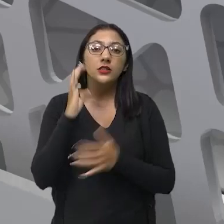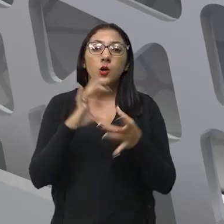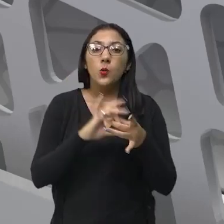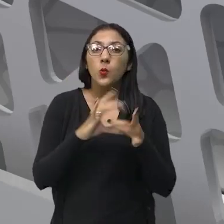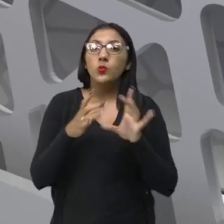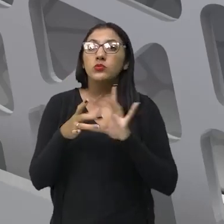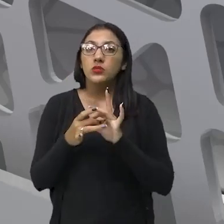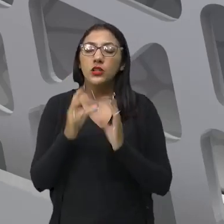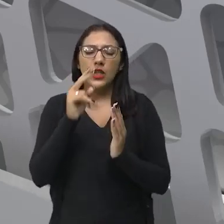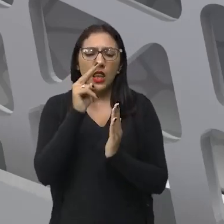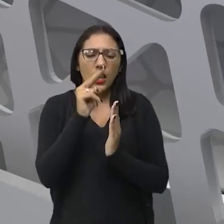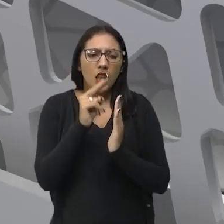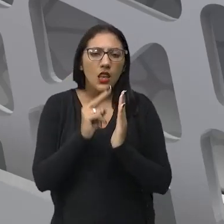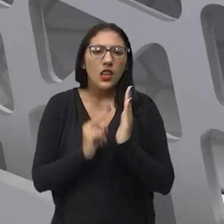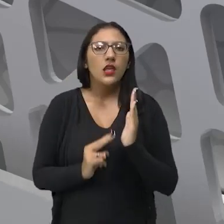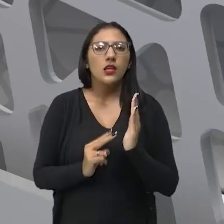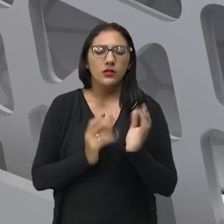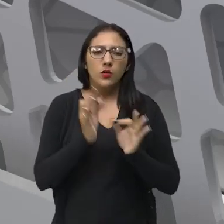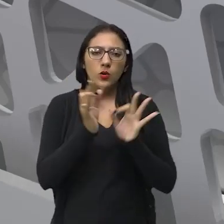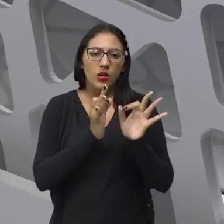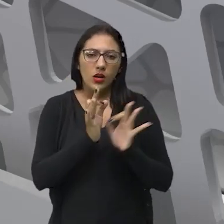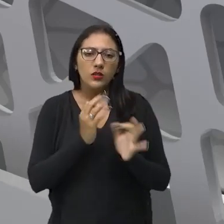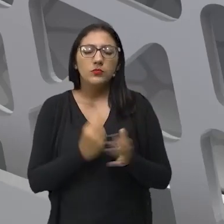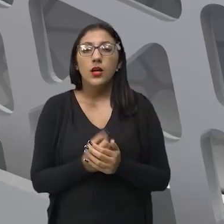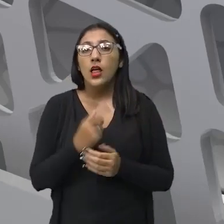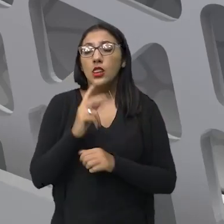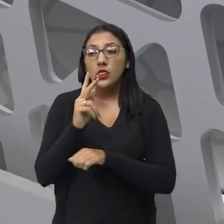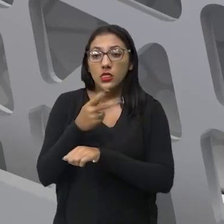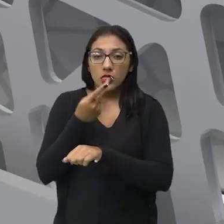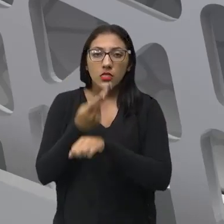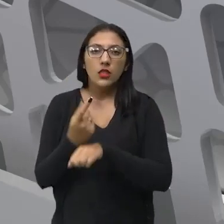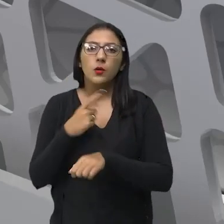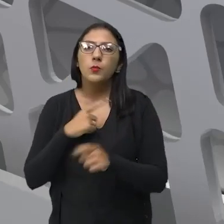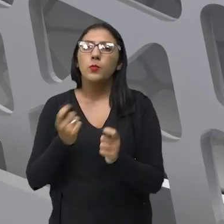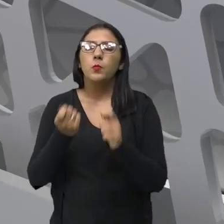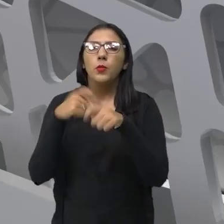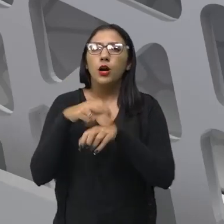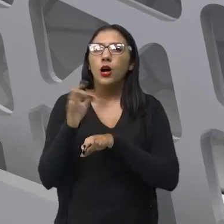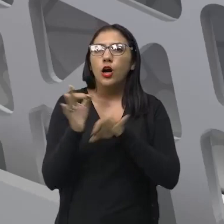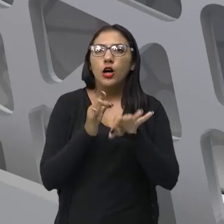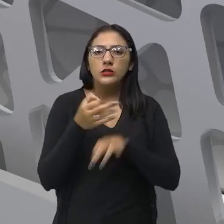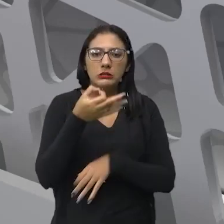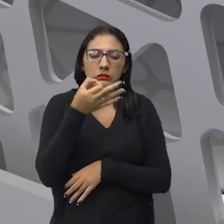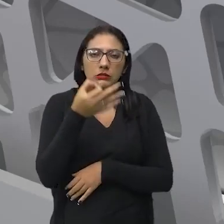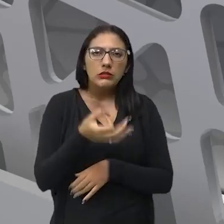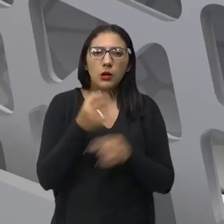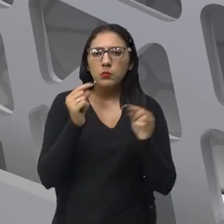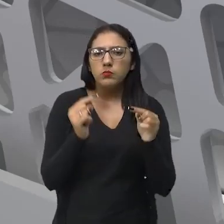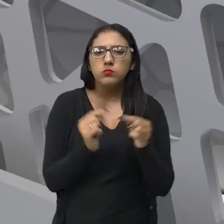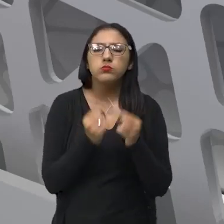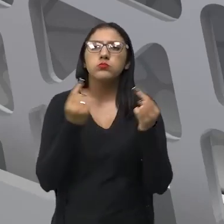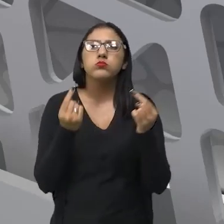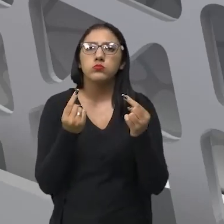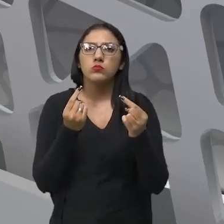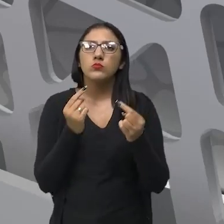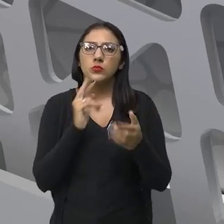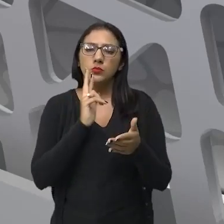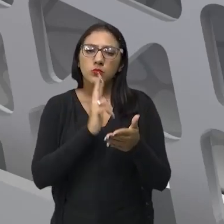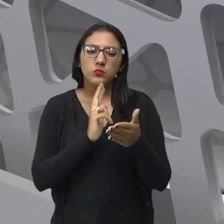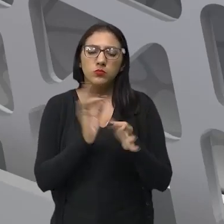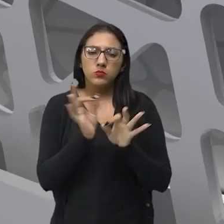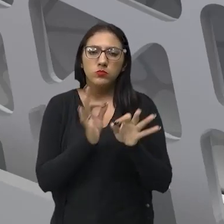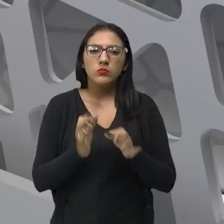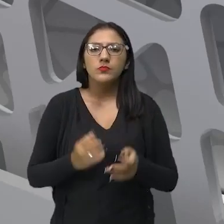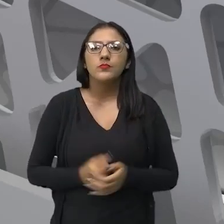sendo pedido na questão, tá bom? Para poder você responder corretamente aquilo que está sendo perguntado, tá bom?